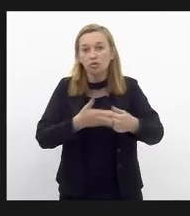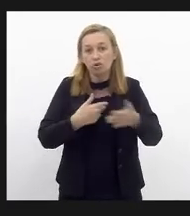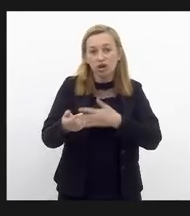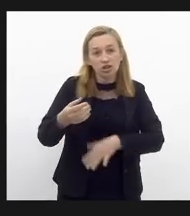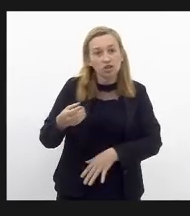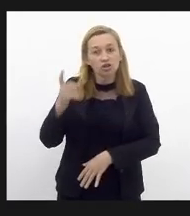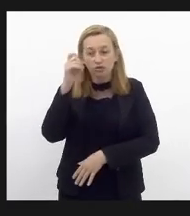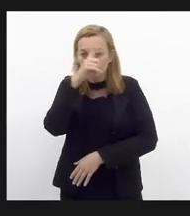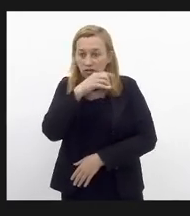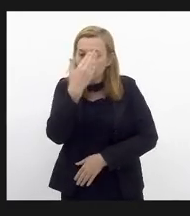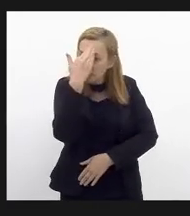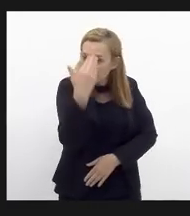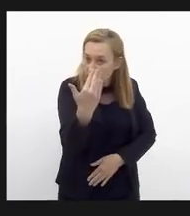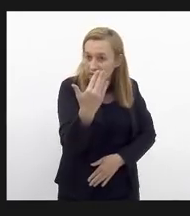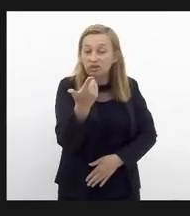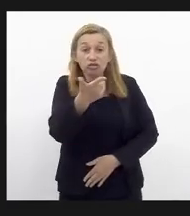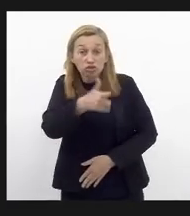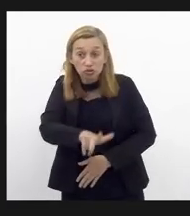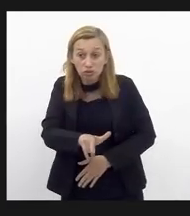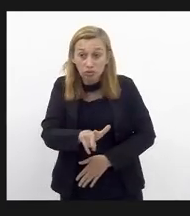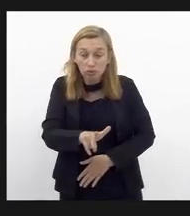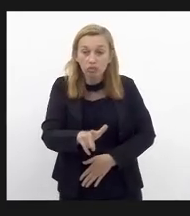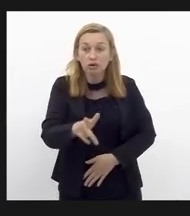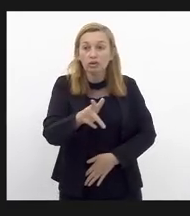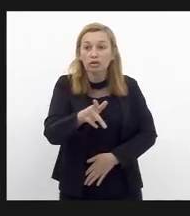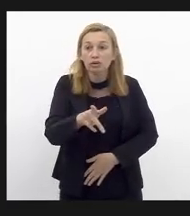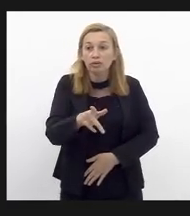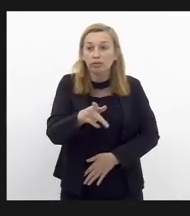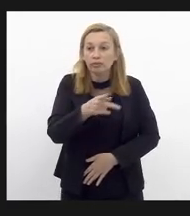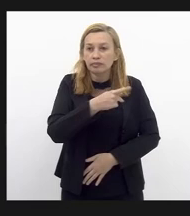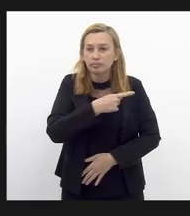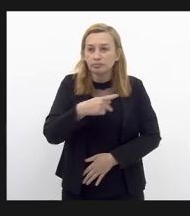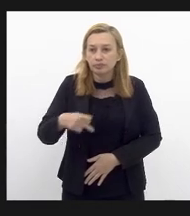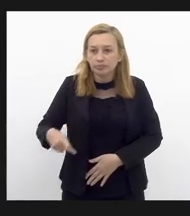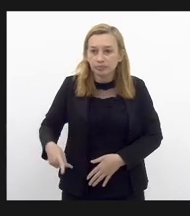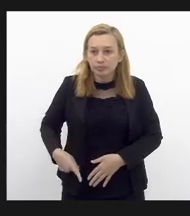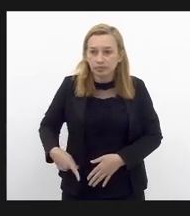dificuldade. Agradeço mais uma vez, presidente.